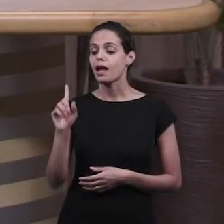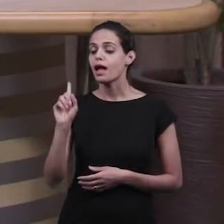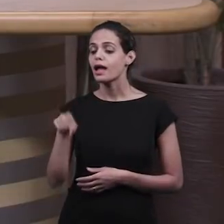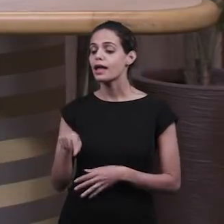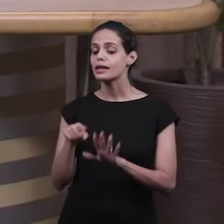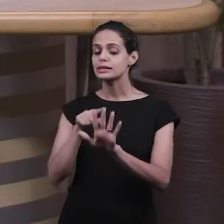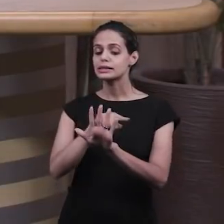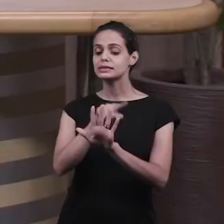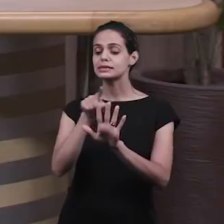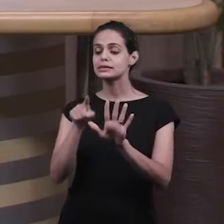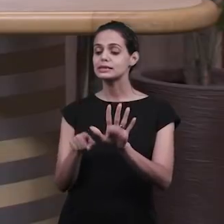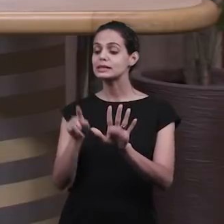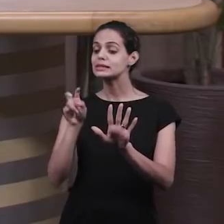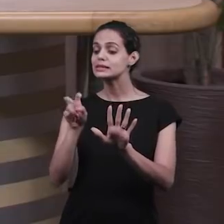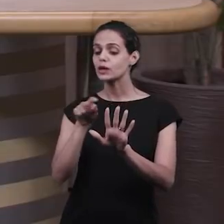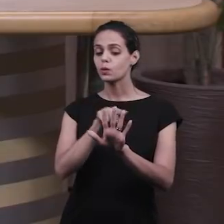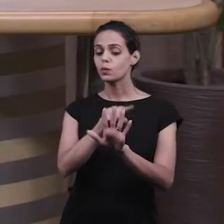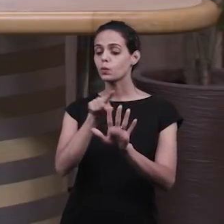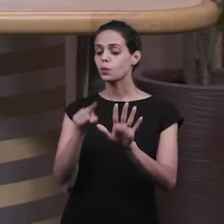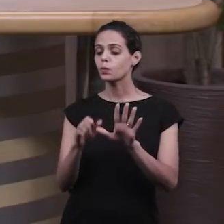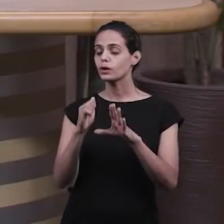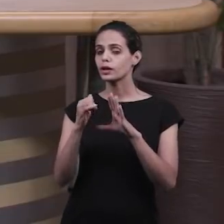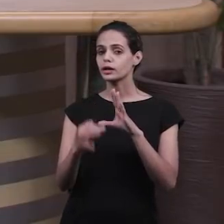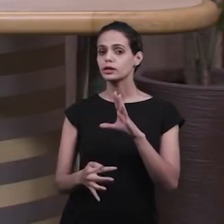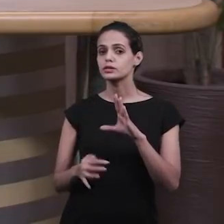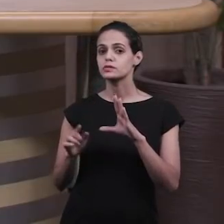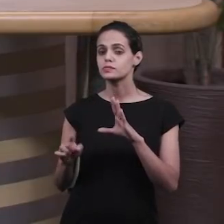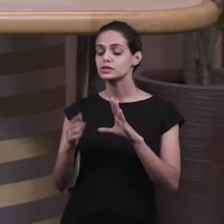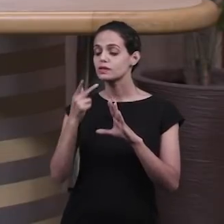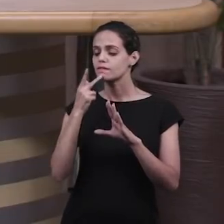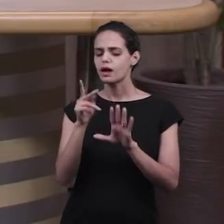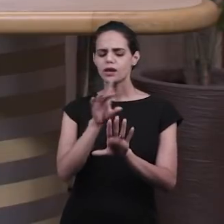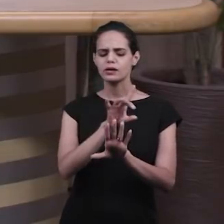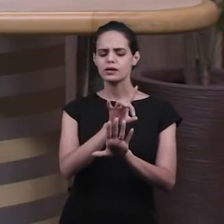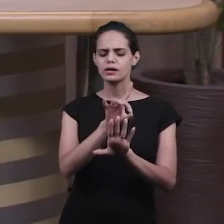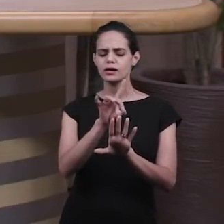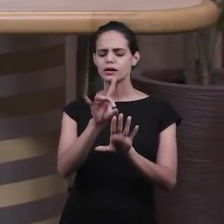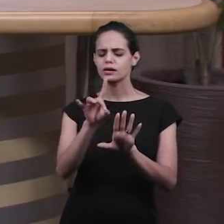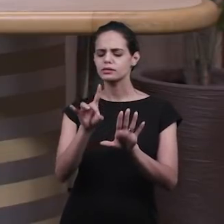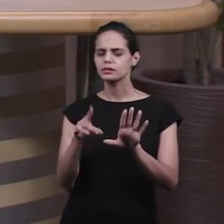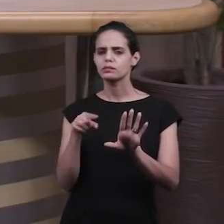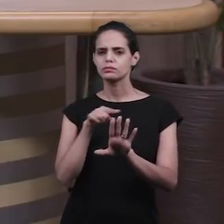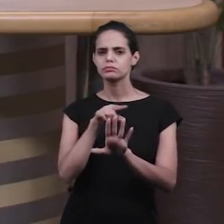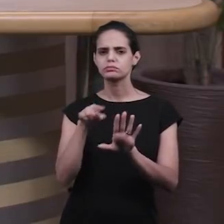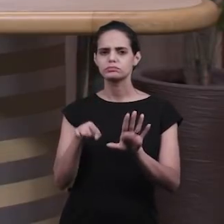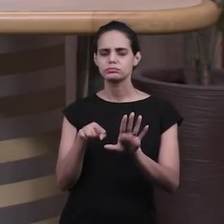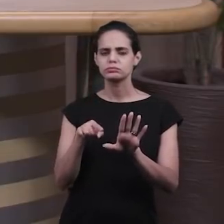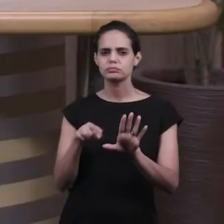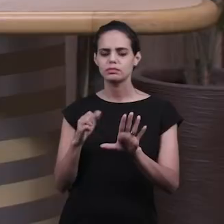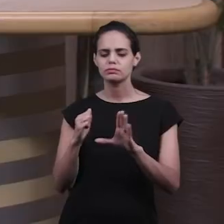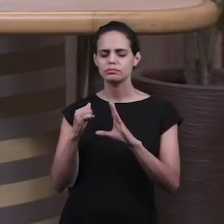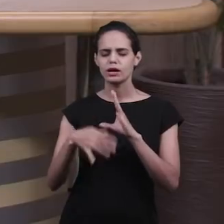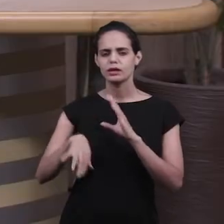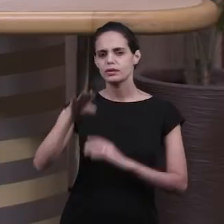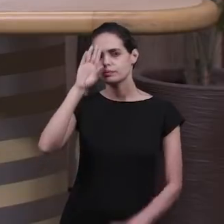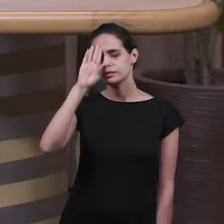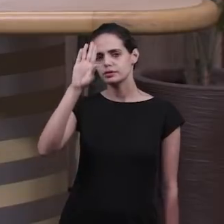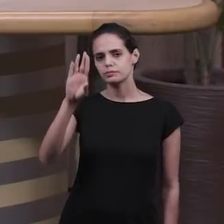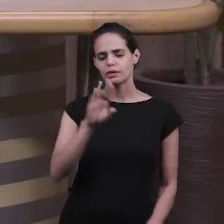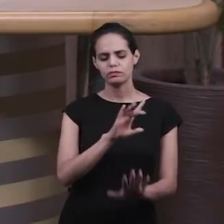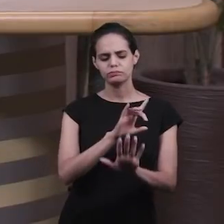objetiva, apontasse cada uma delas, né? E a característica principal de cada